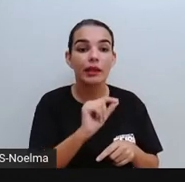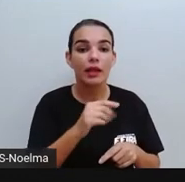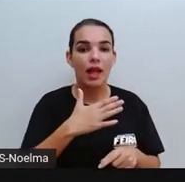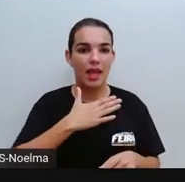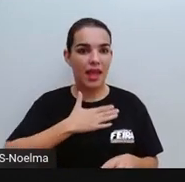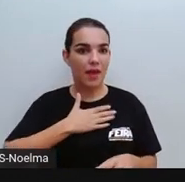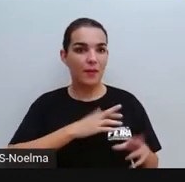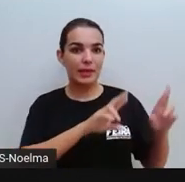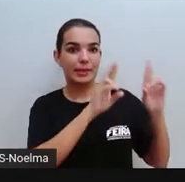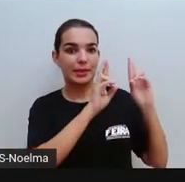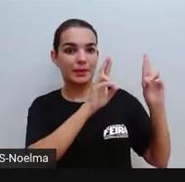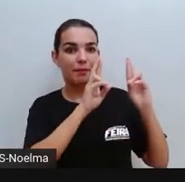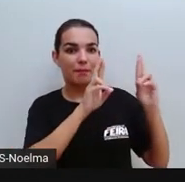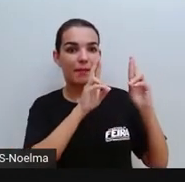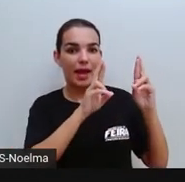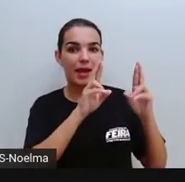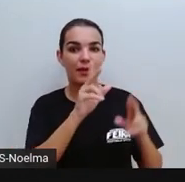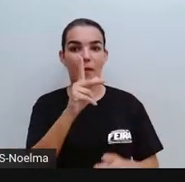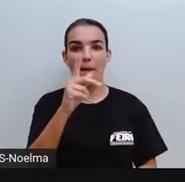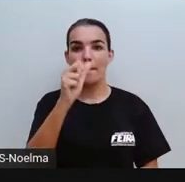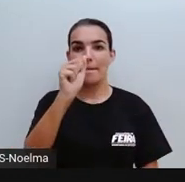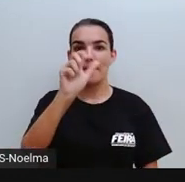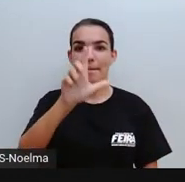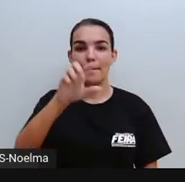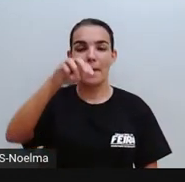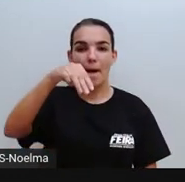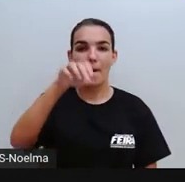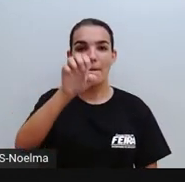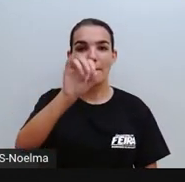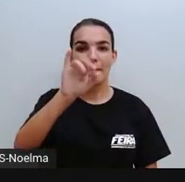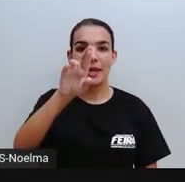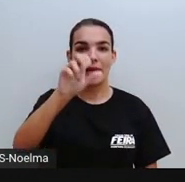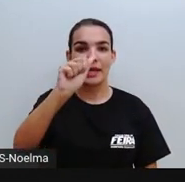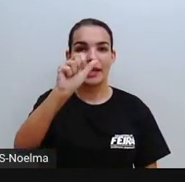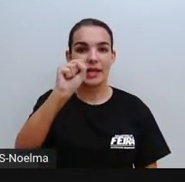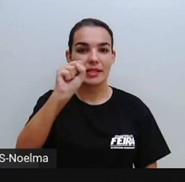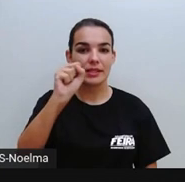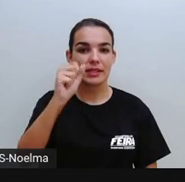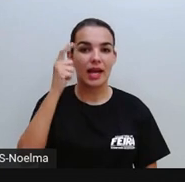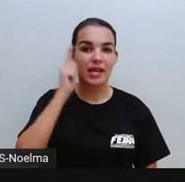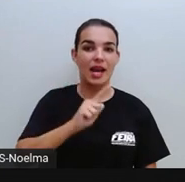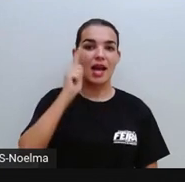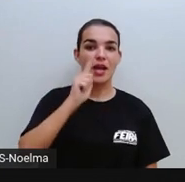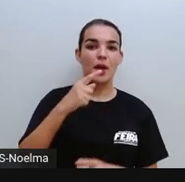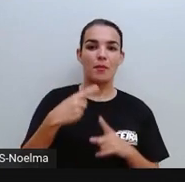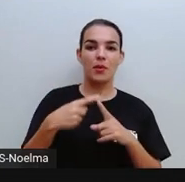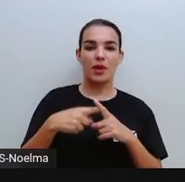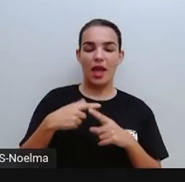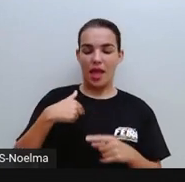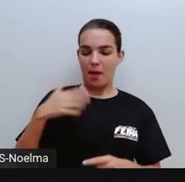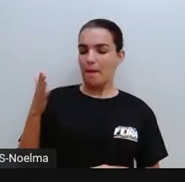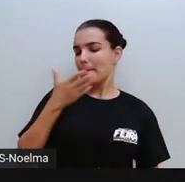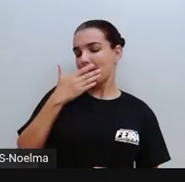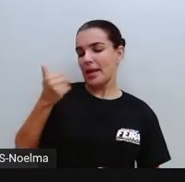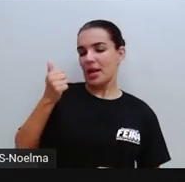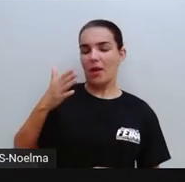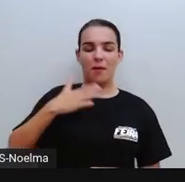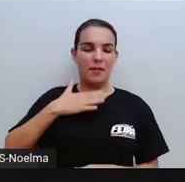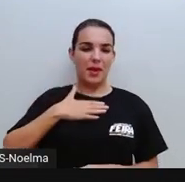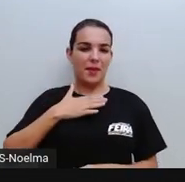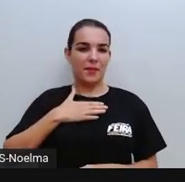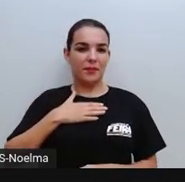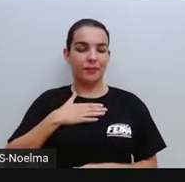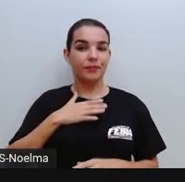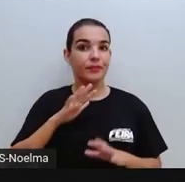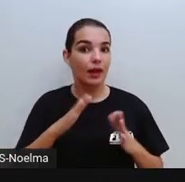de vermelho porque pro quando eu falo aqui eu espero que o Palmeiras ganha então aqui ele não tá sendo